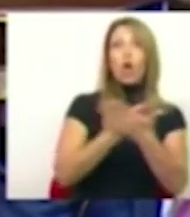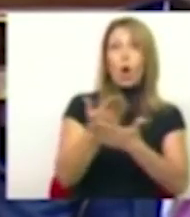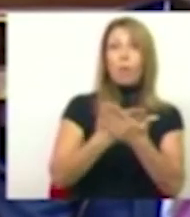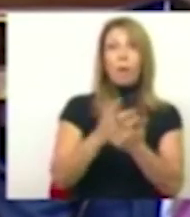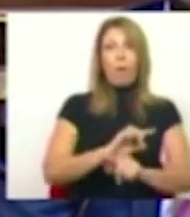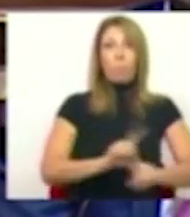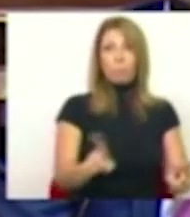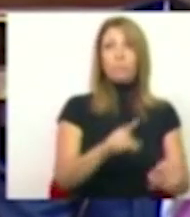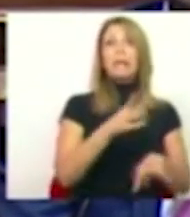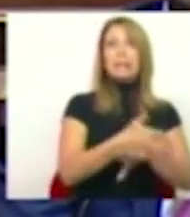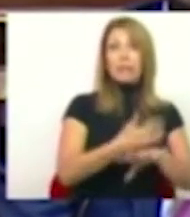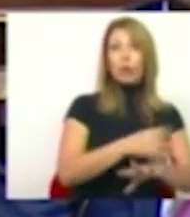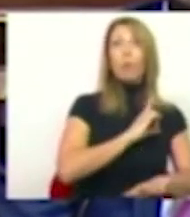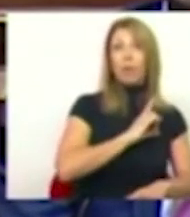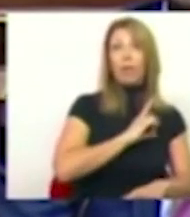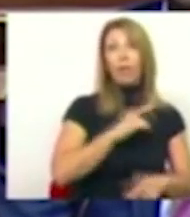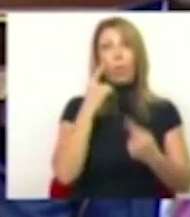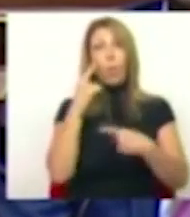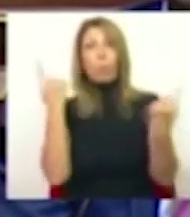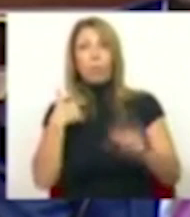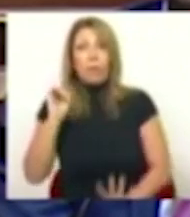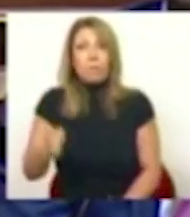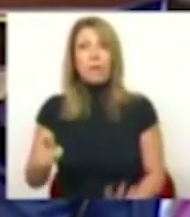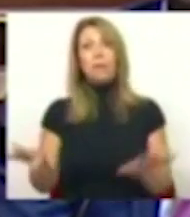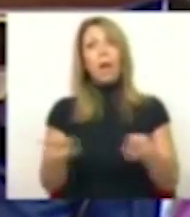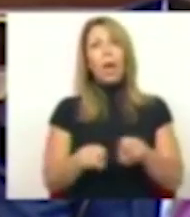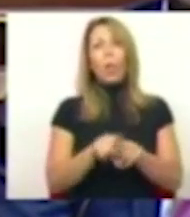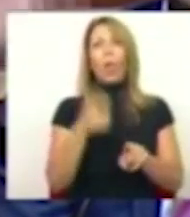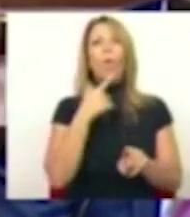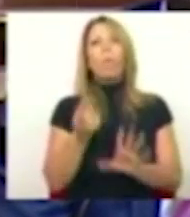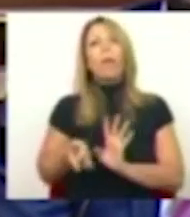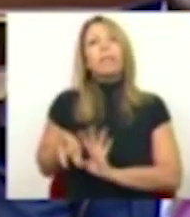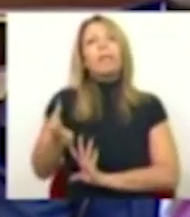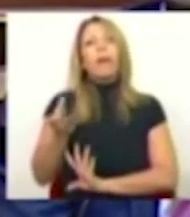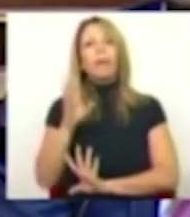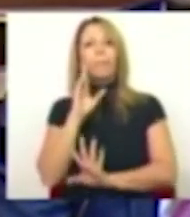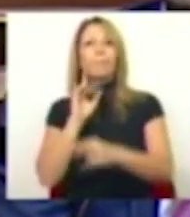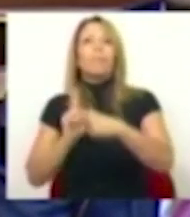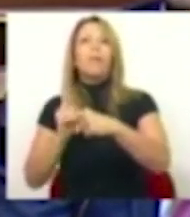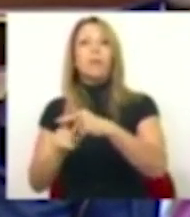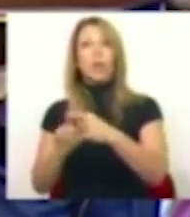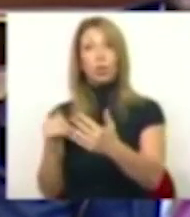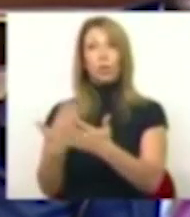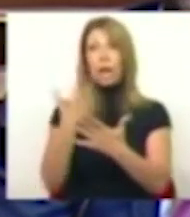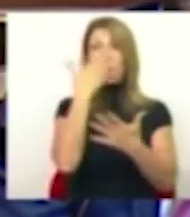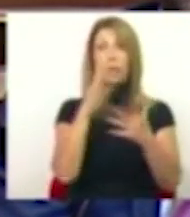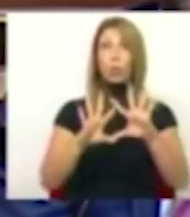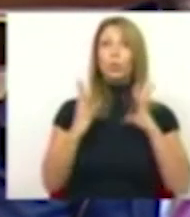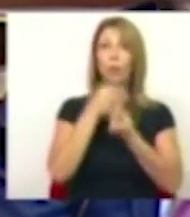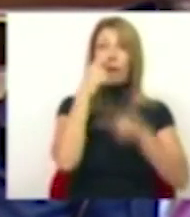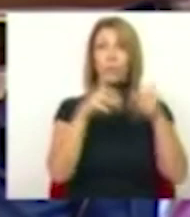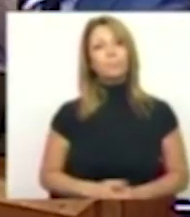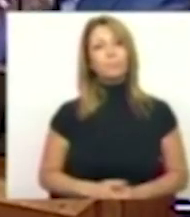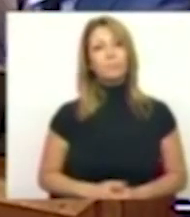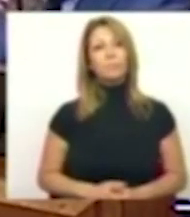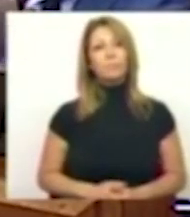público tem de vir por arrasto. Não podemos dar esse pequeno privilégio quando não o conseguimos dar ao grosso da população portuguesa. Portanto, aí há